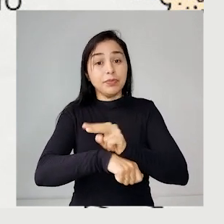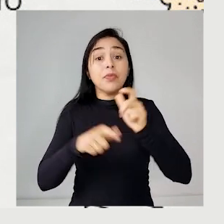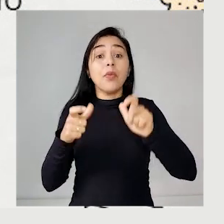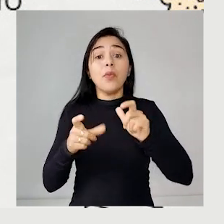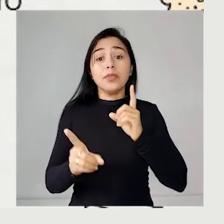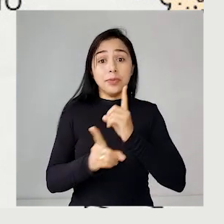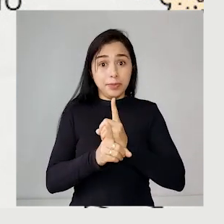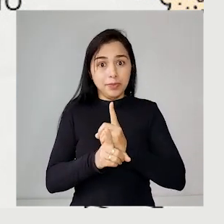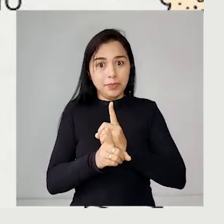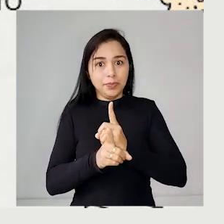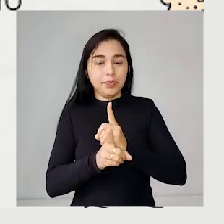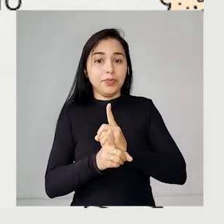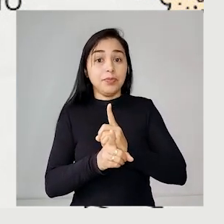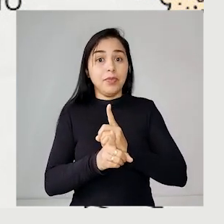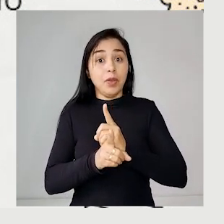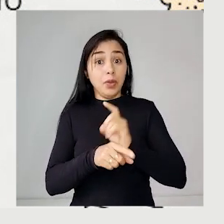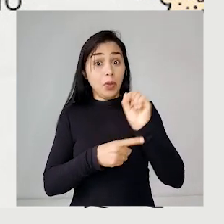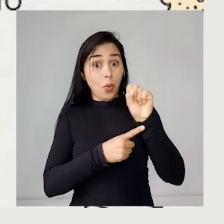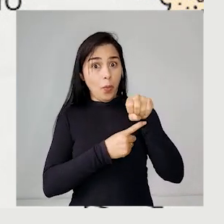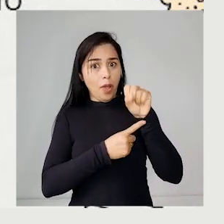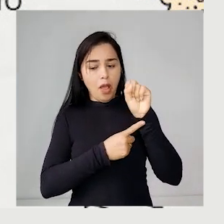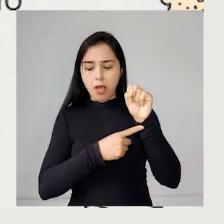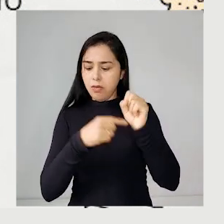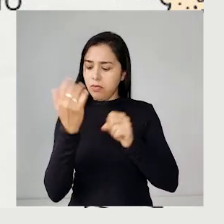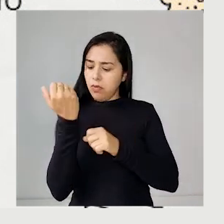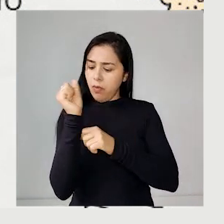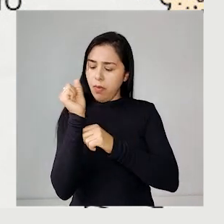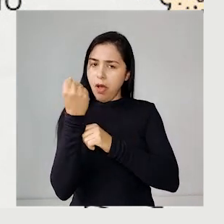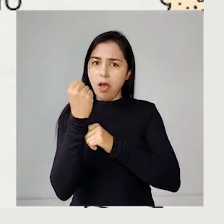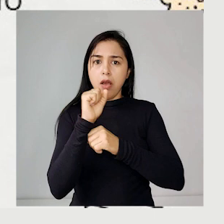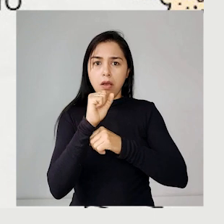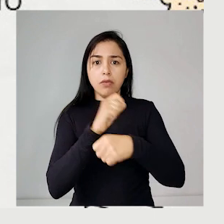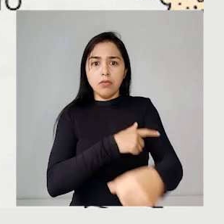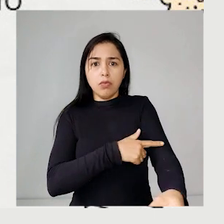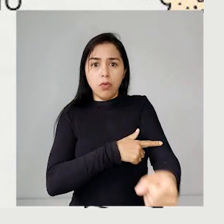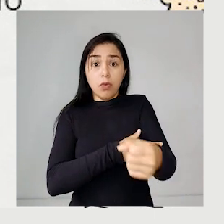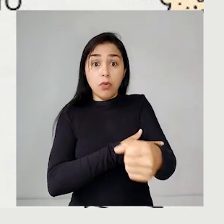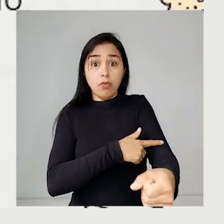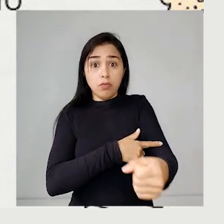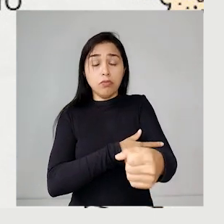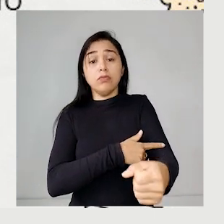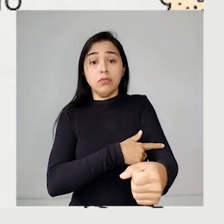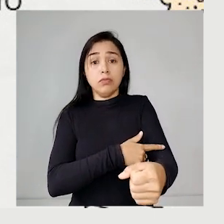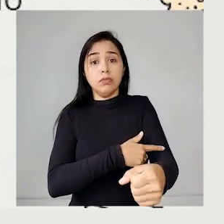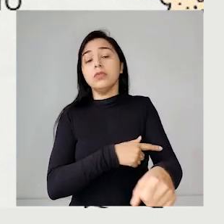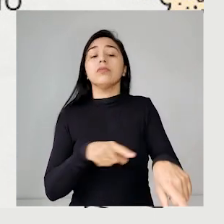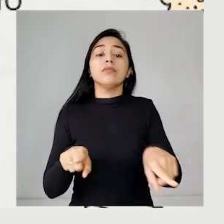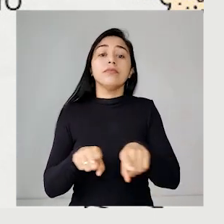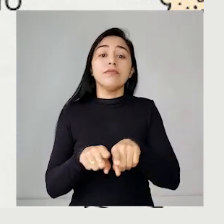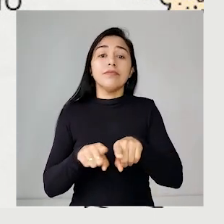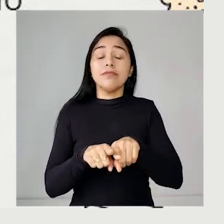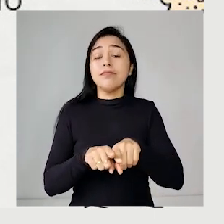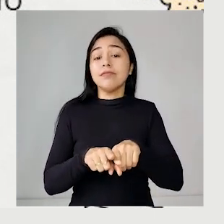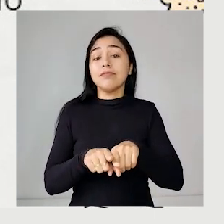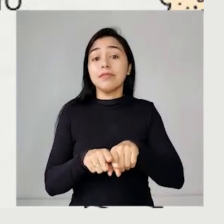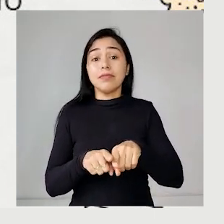articulações, também na orelha, é esse tecidozinho mole das orelhas, do nariz.